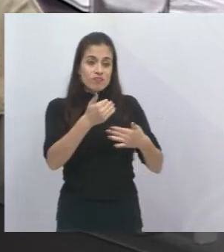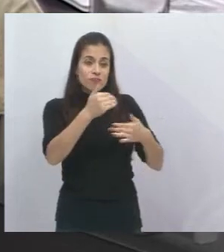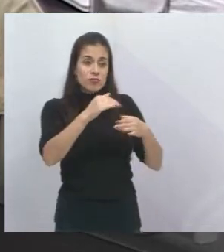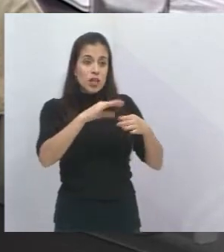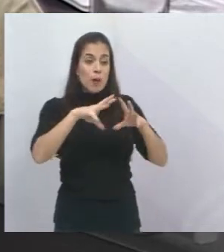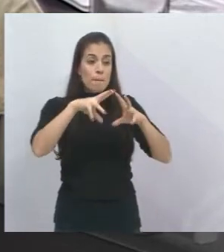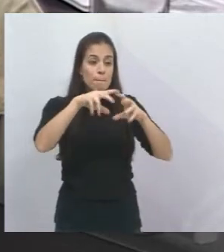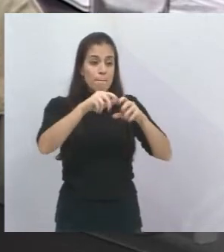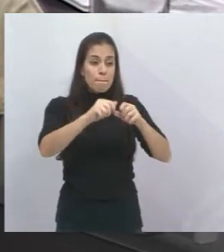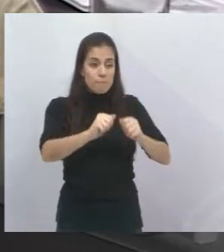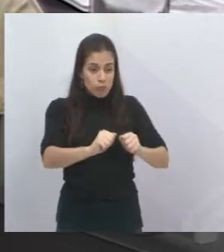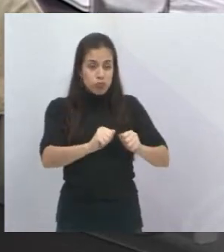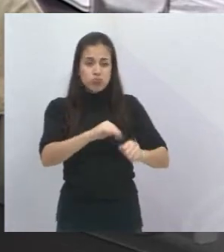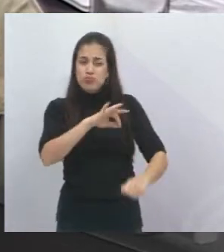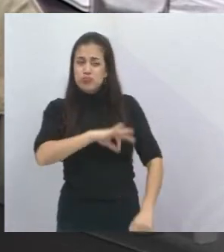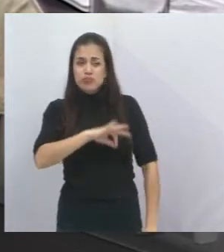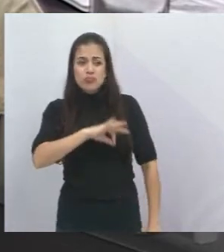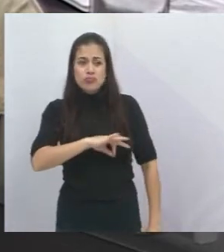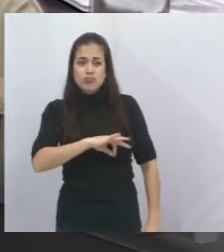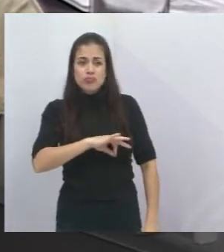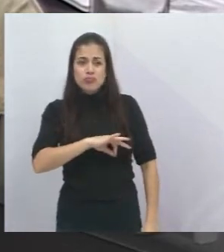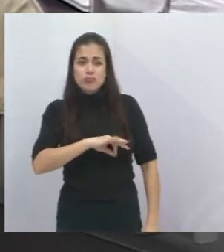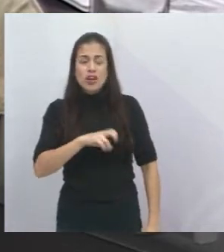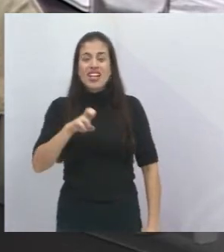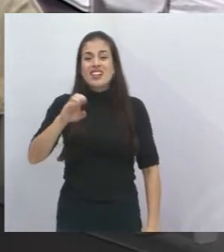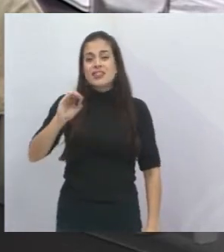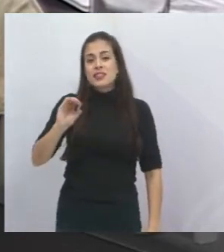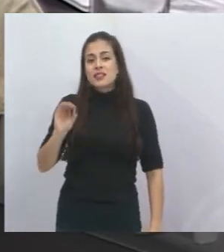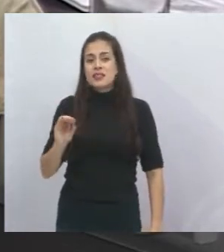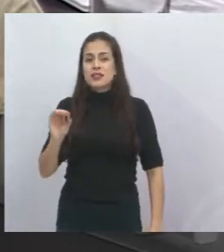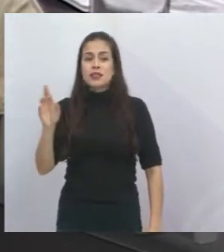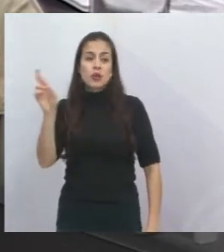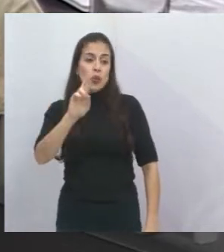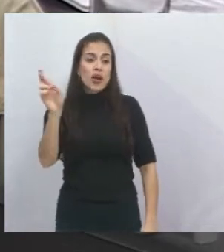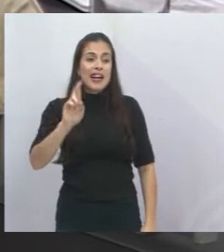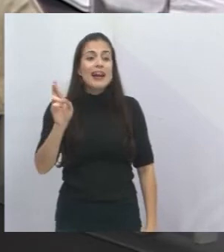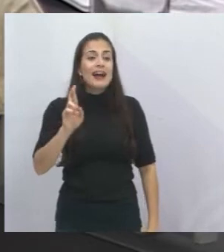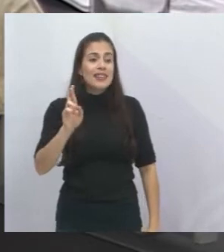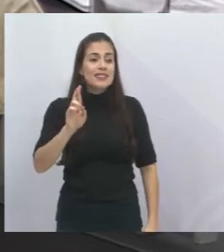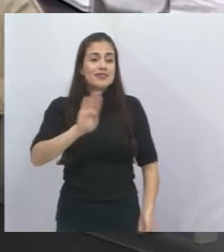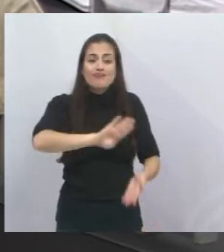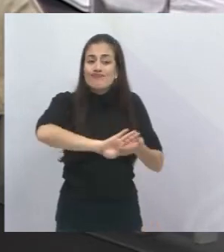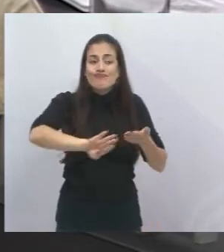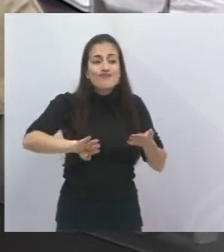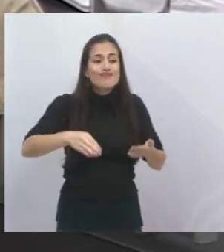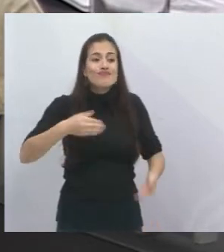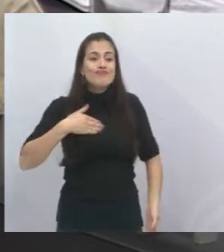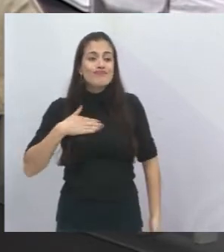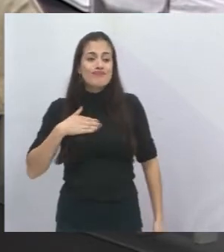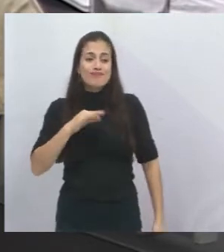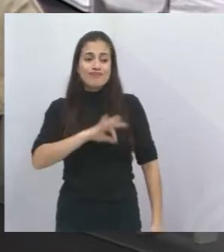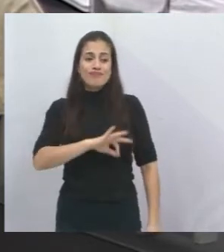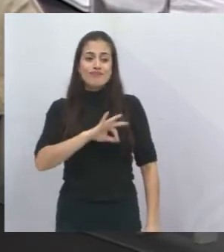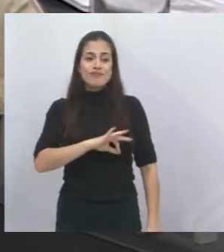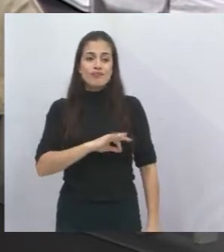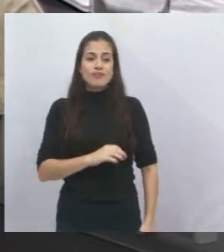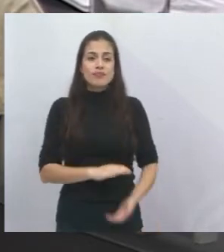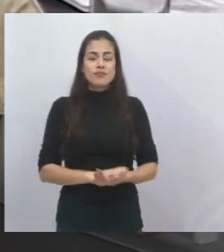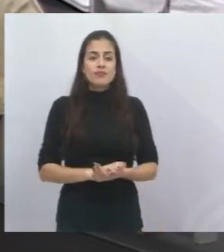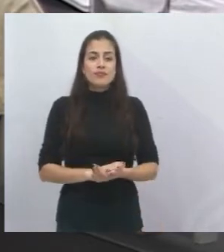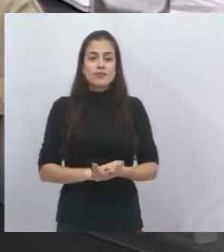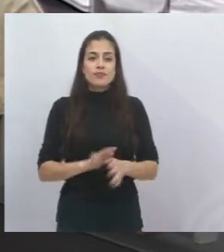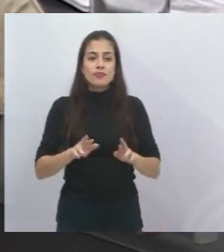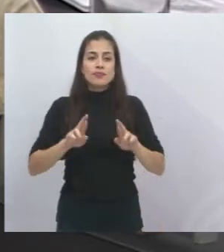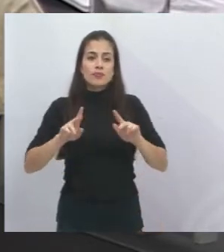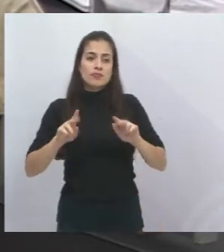desconta R$500 do meu salário. Eu estava fazendo uma conta aqui agora, uma pessoa que ganha R$5.000 na diferença de 3.600